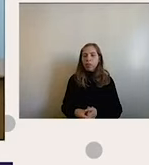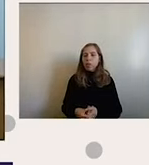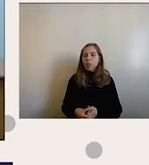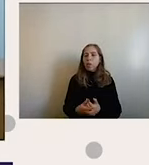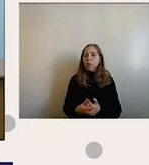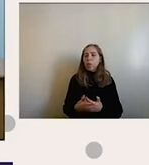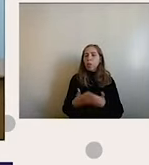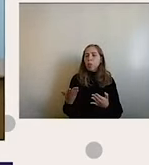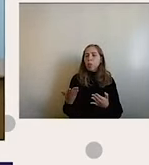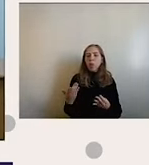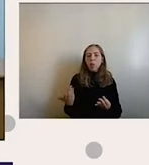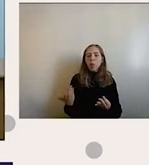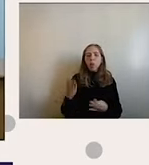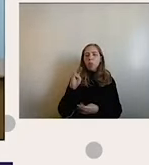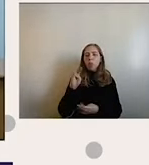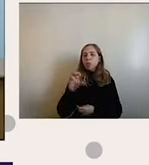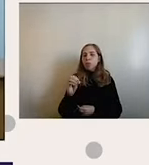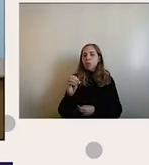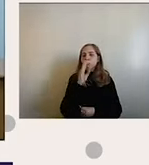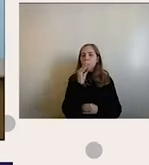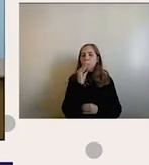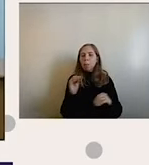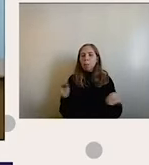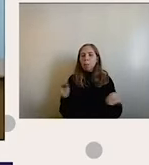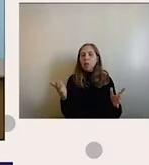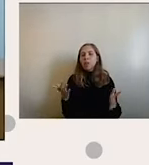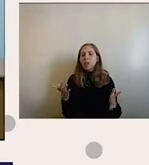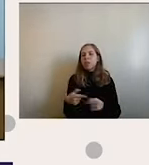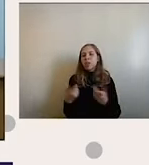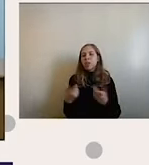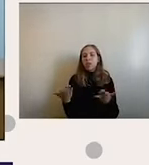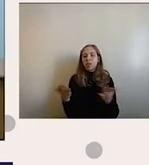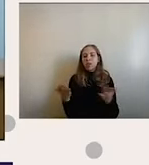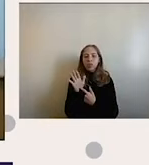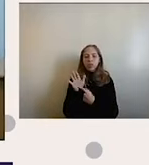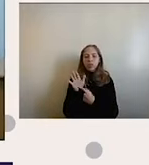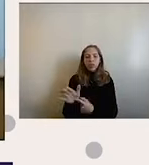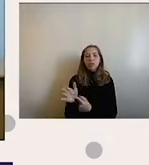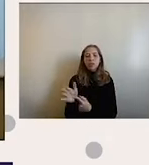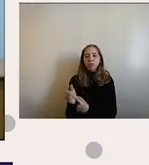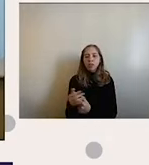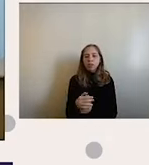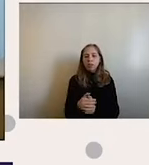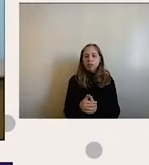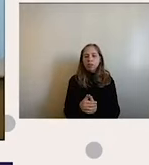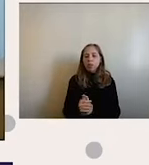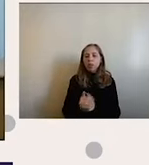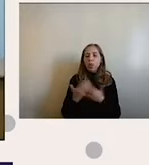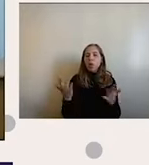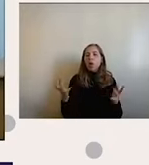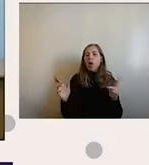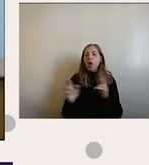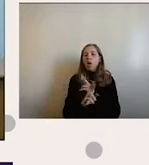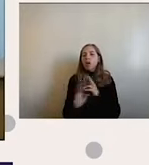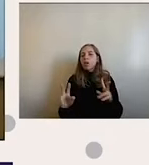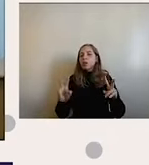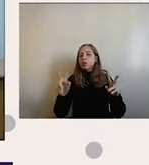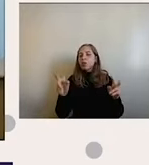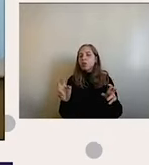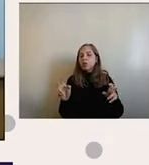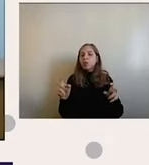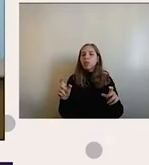agora eu vou passar um caminhão para ele. Qual a relação também do câncer e as